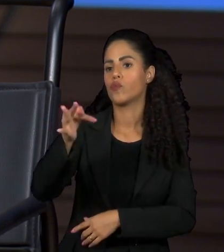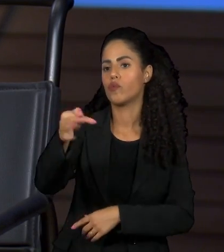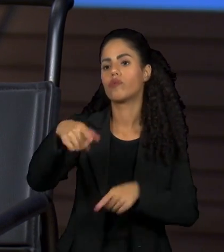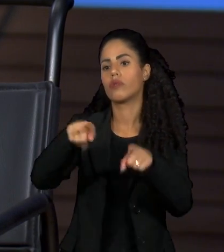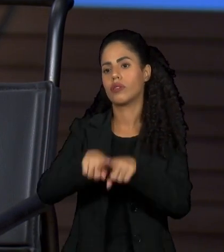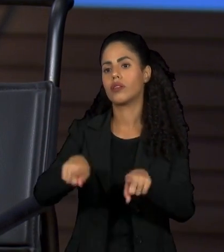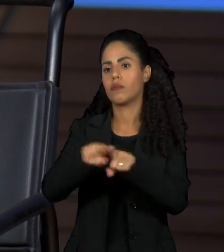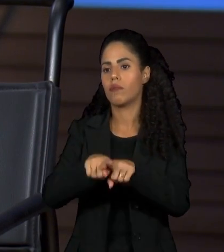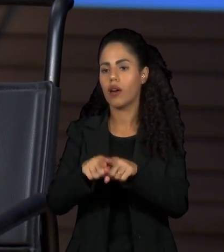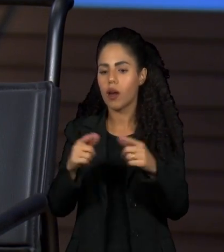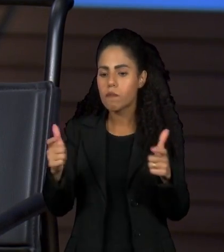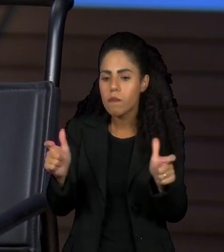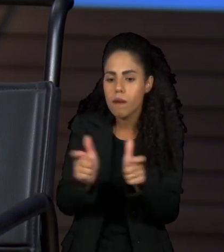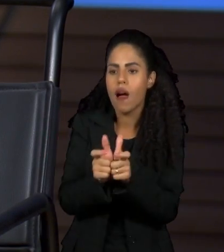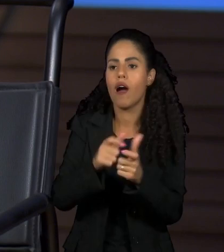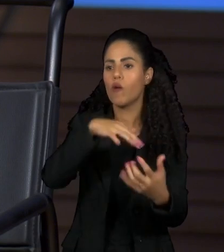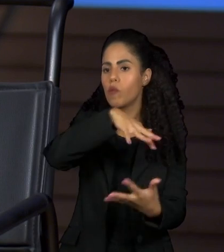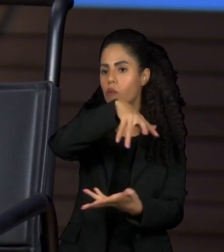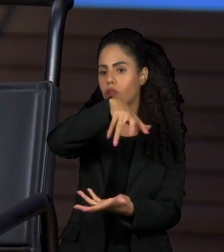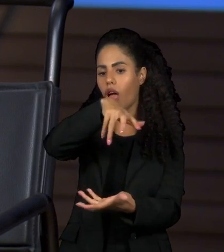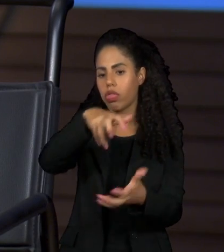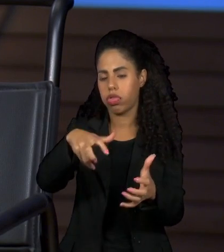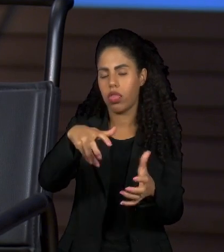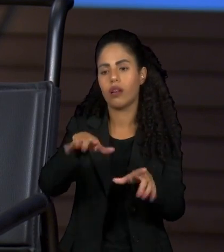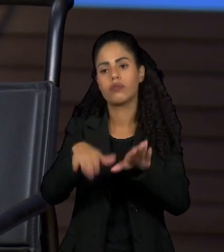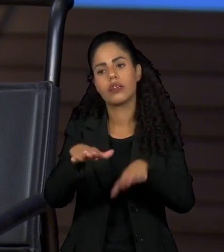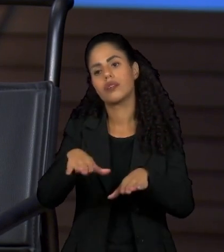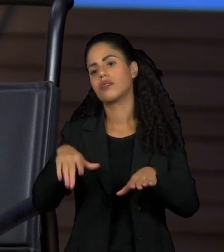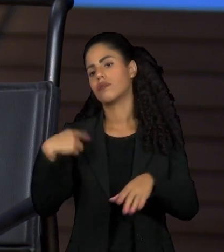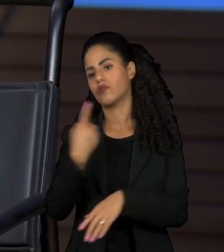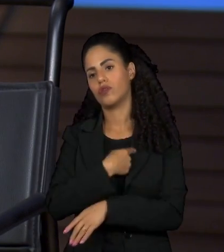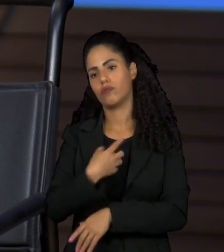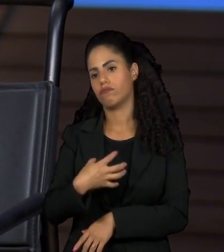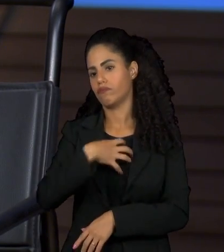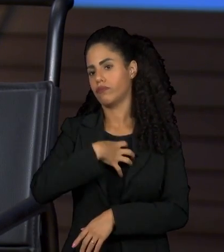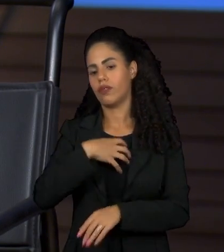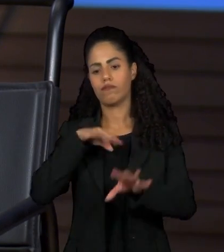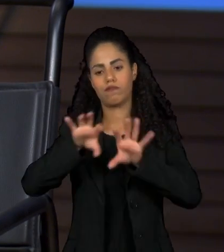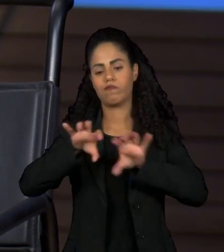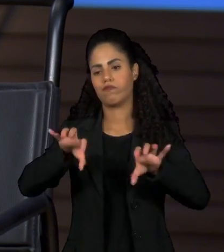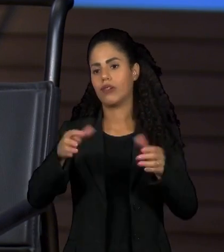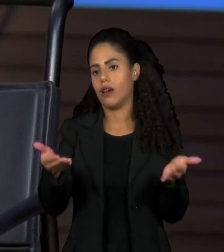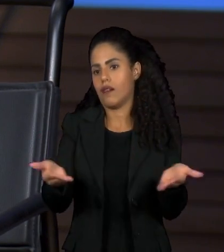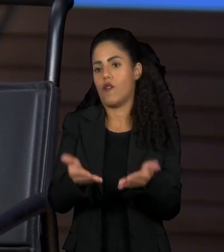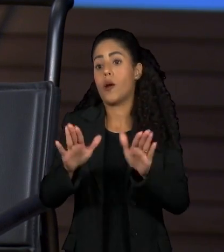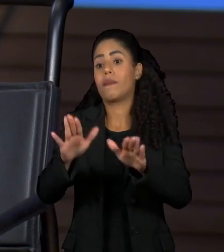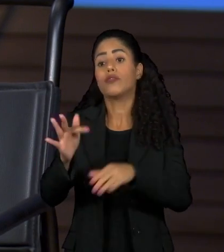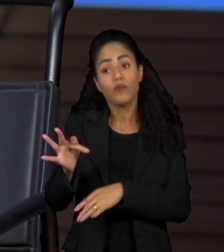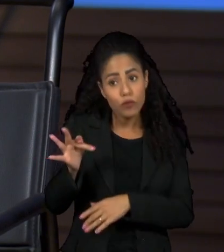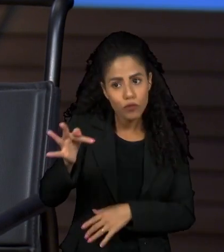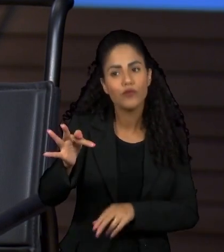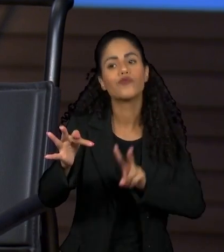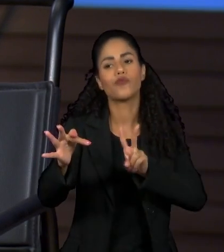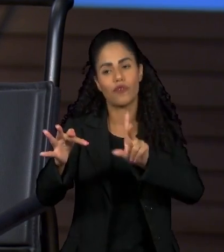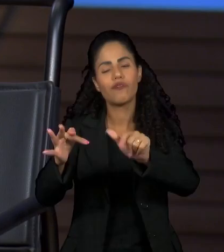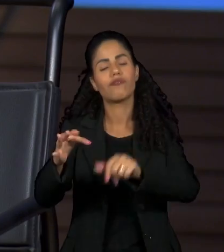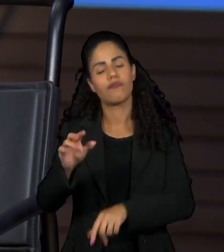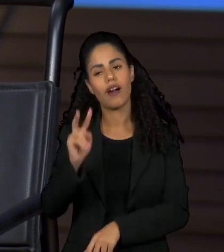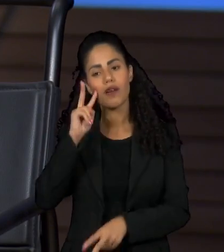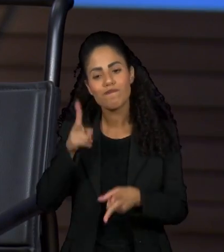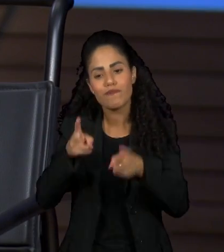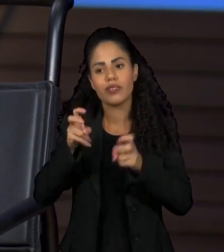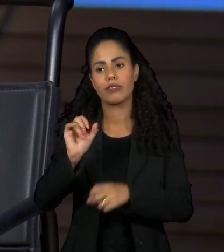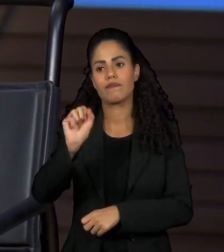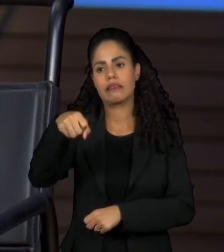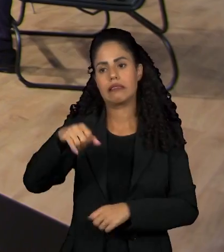está acabando, é realmente isso. Muitas vezes a gente não vai sentir tantos impactos de algumas coisas, mas as próximas gerações com certeza vão sentir